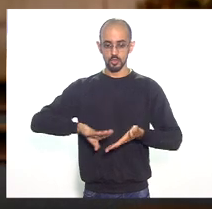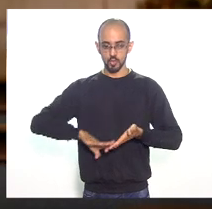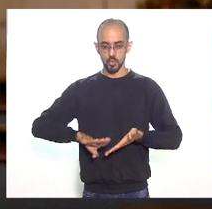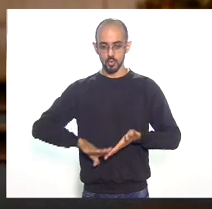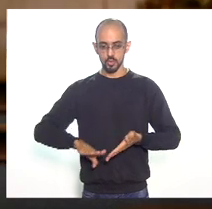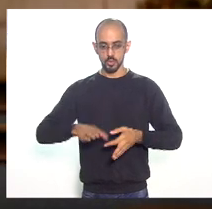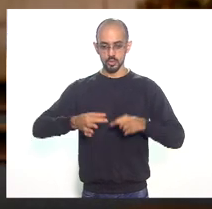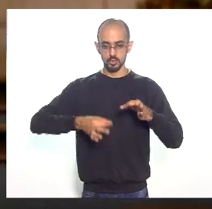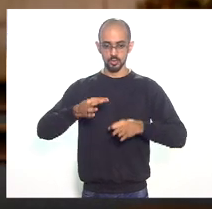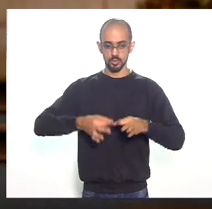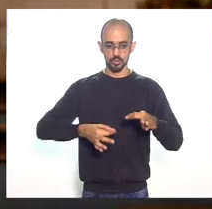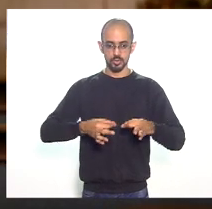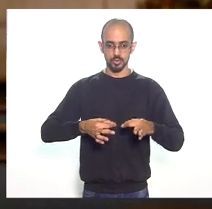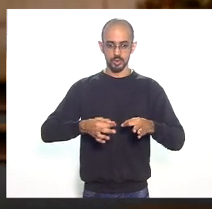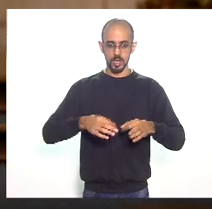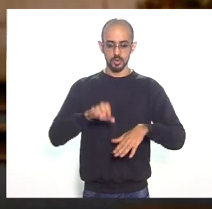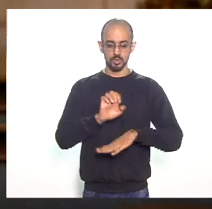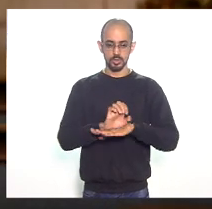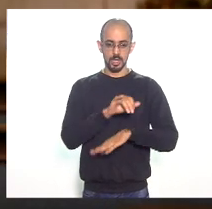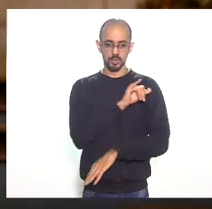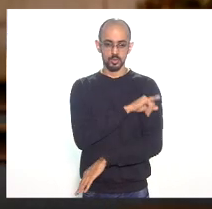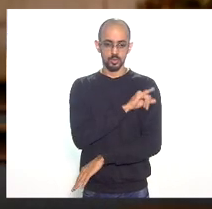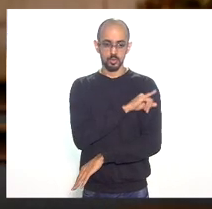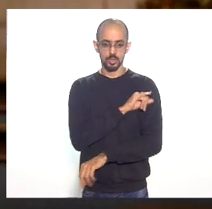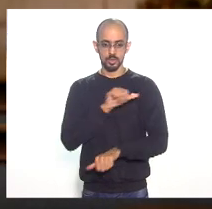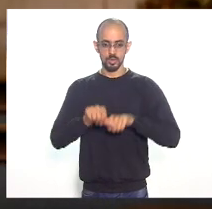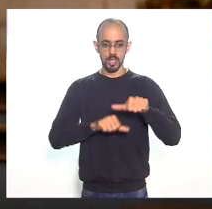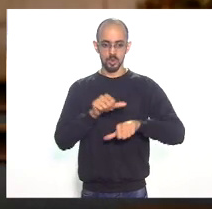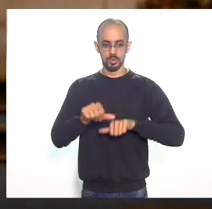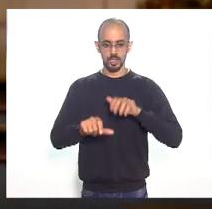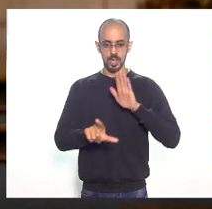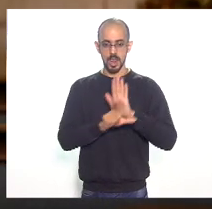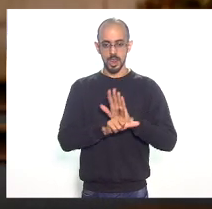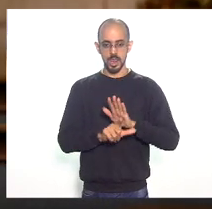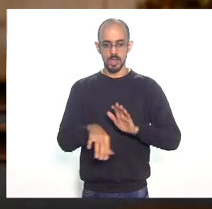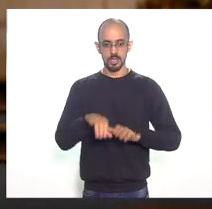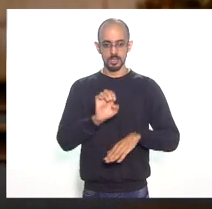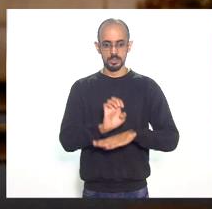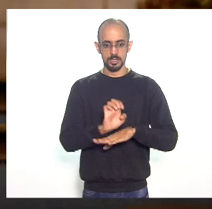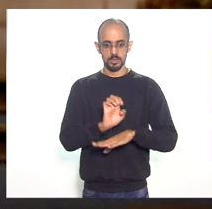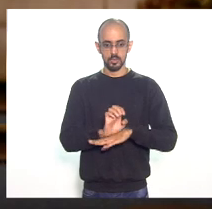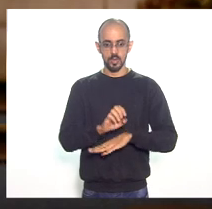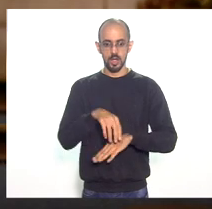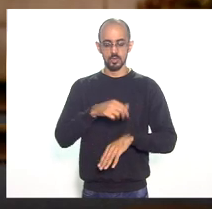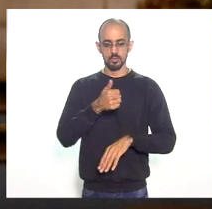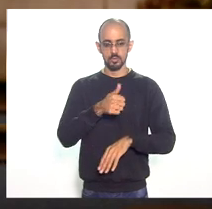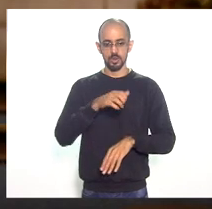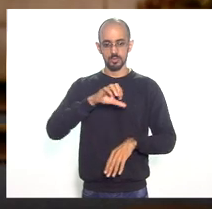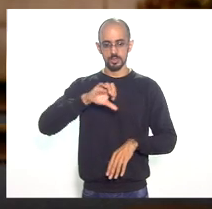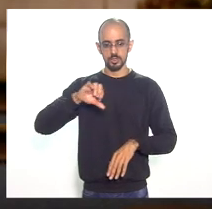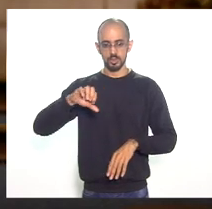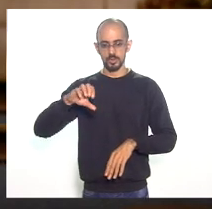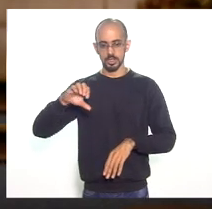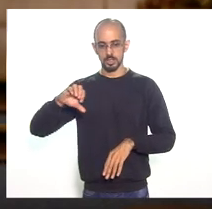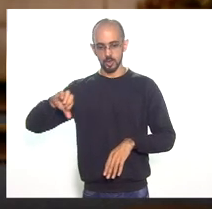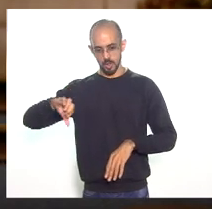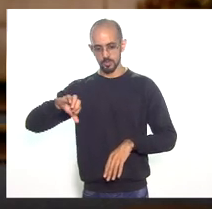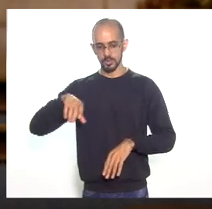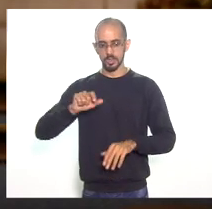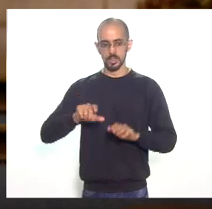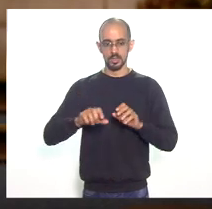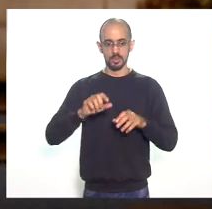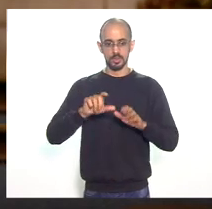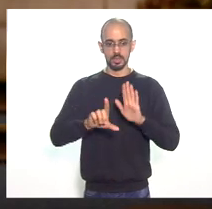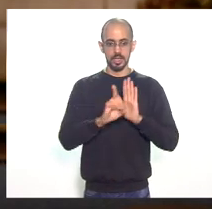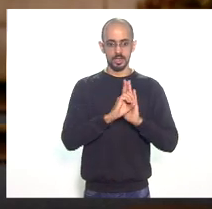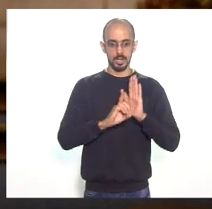judiciária no âmbito do Estado do Rio de Janeiro e altera a Lei Estadual nº 3.350, de 1999, e o Decreto-Lei 5, de 1